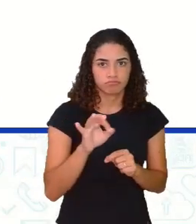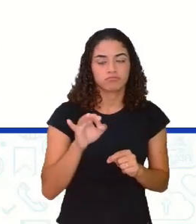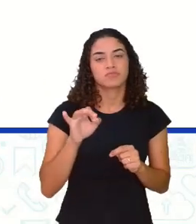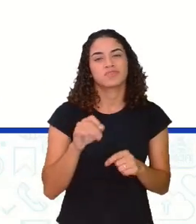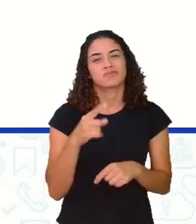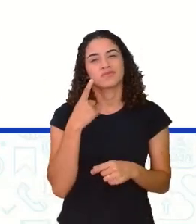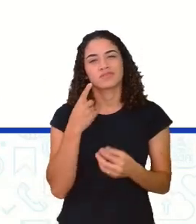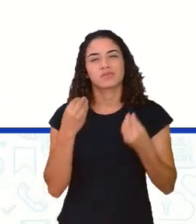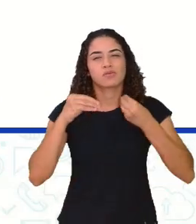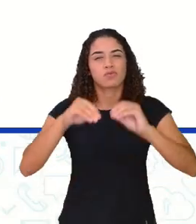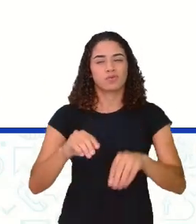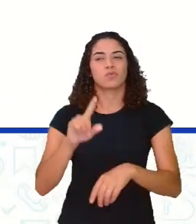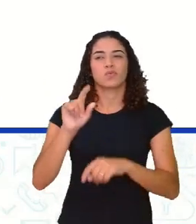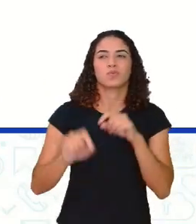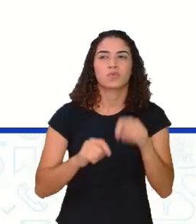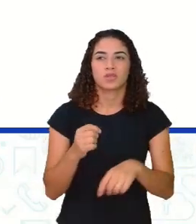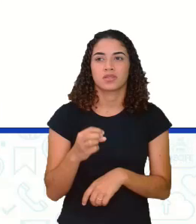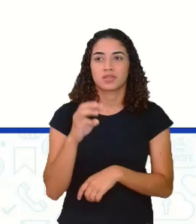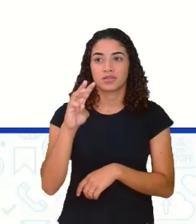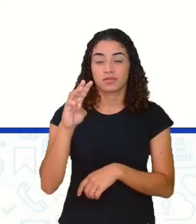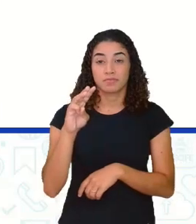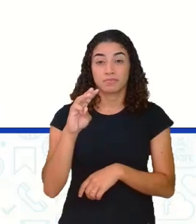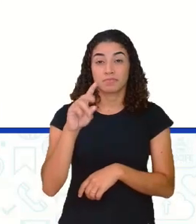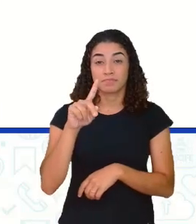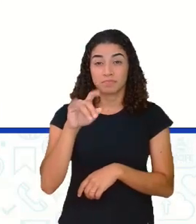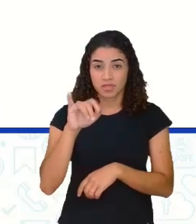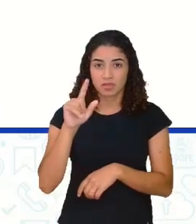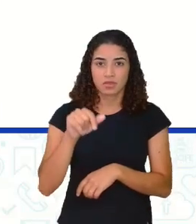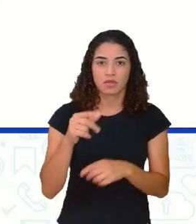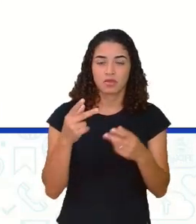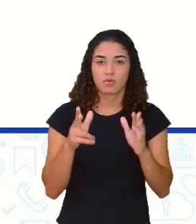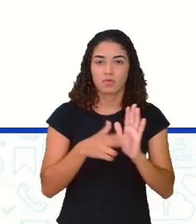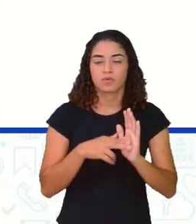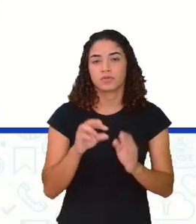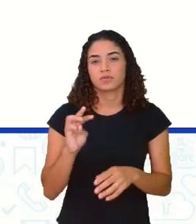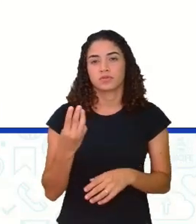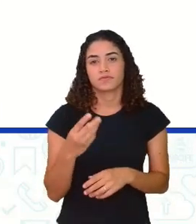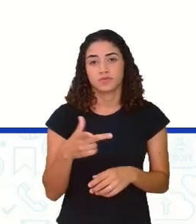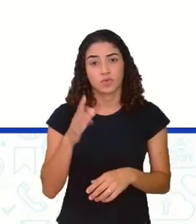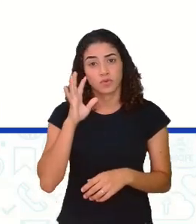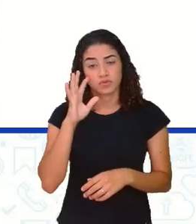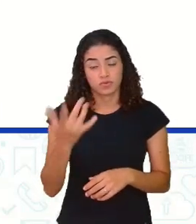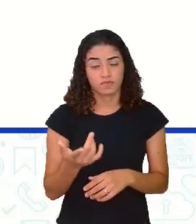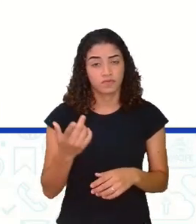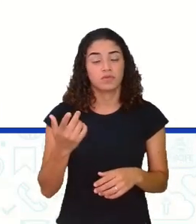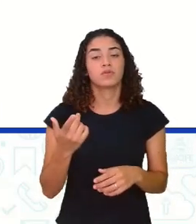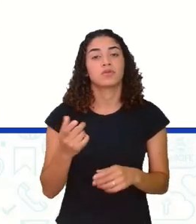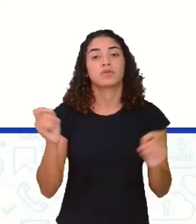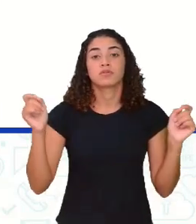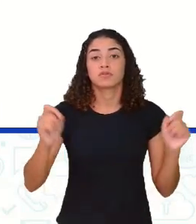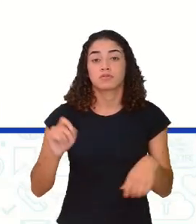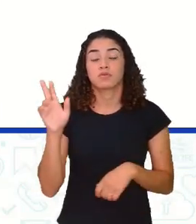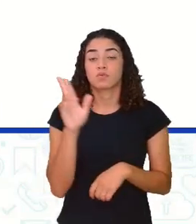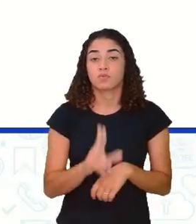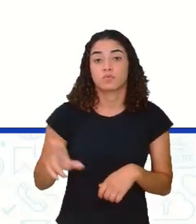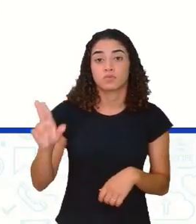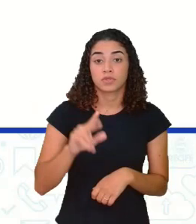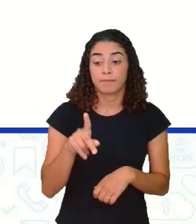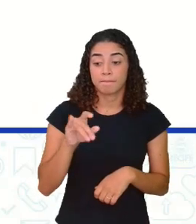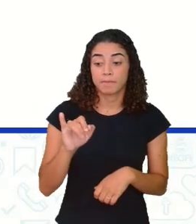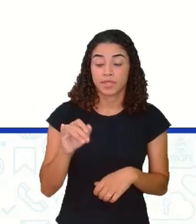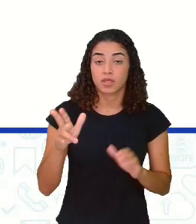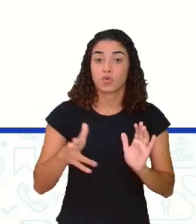aqui foi dado π igual a 3. Então, para resolver essa questão, vocês vão utilizar